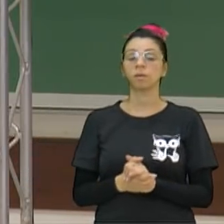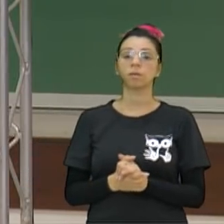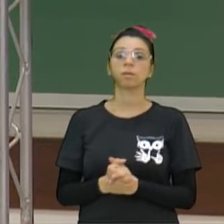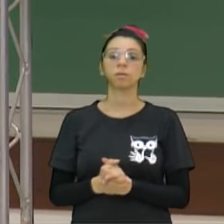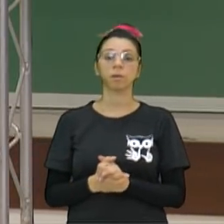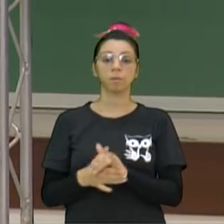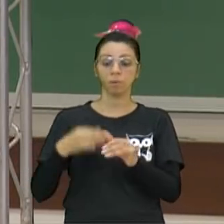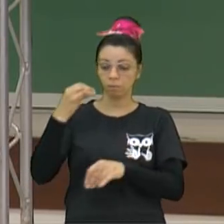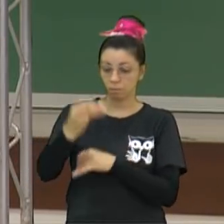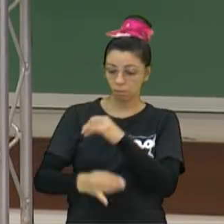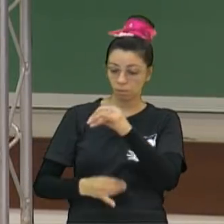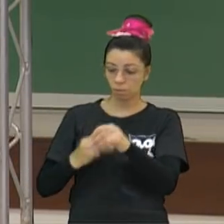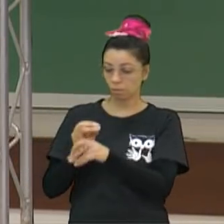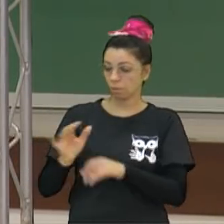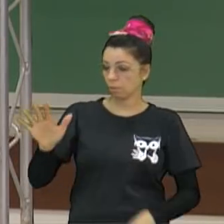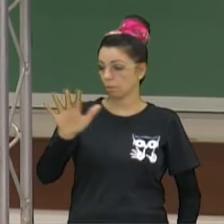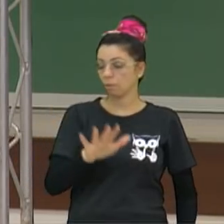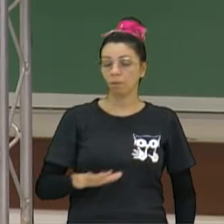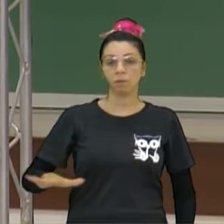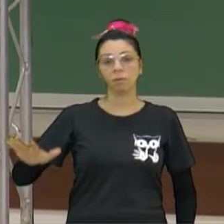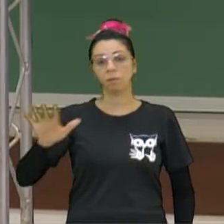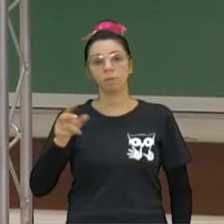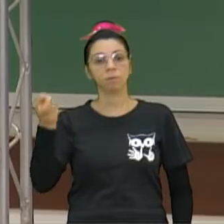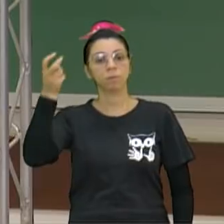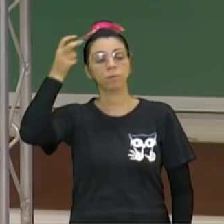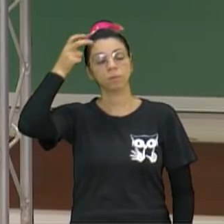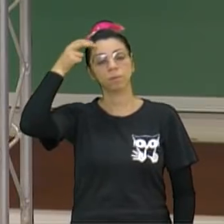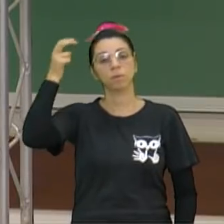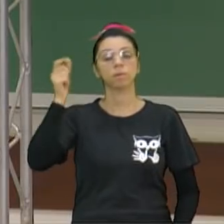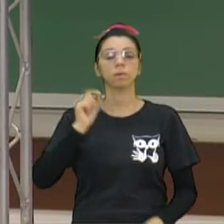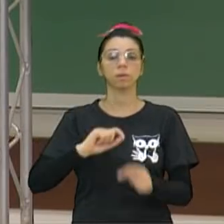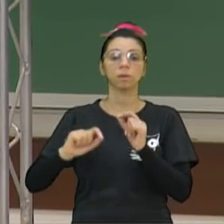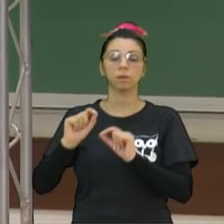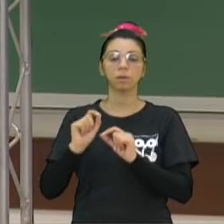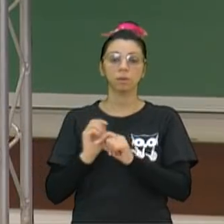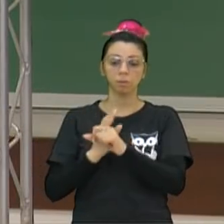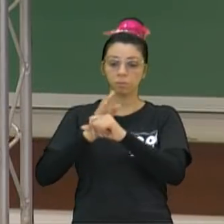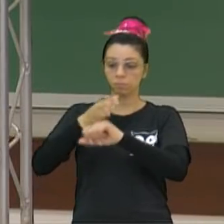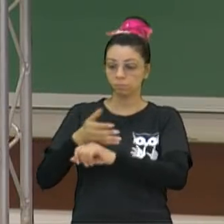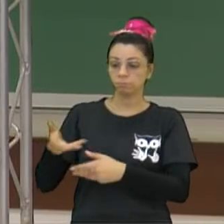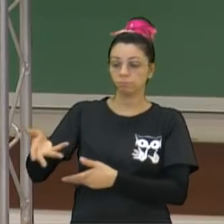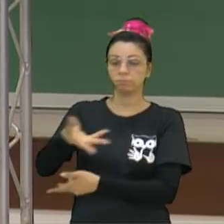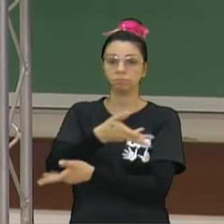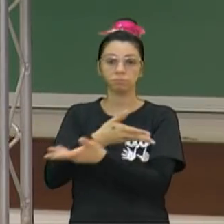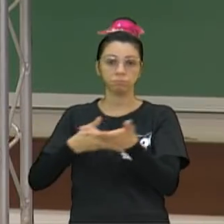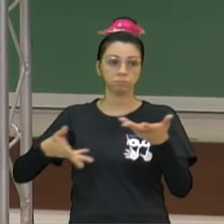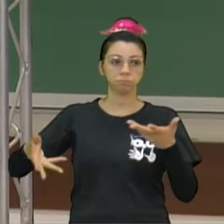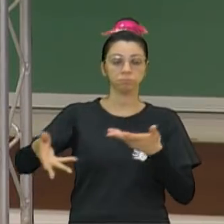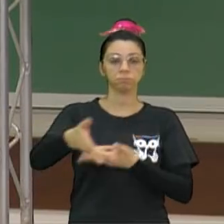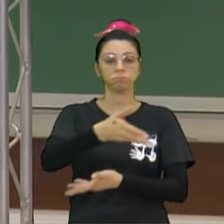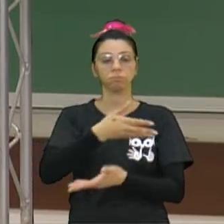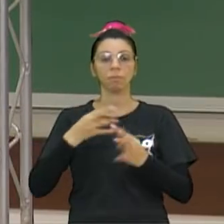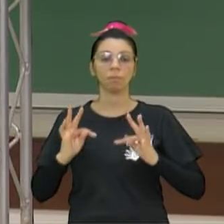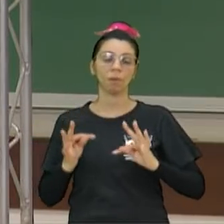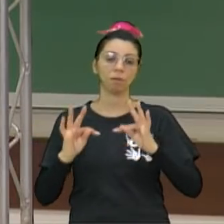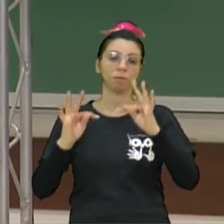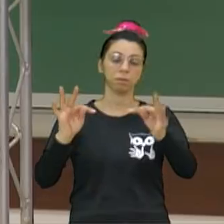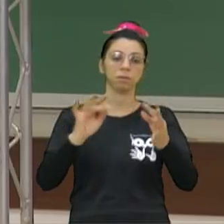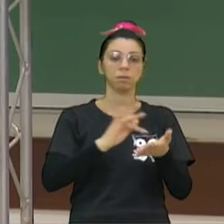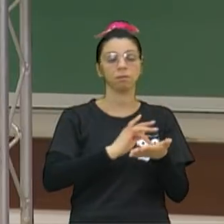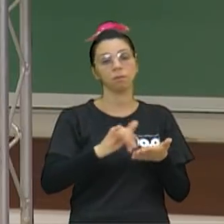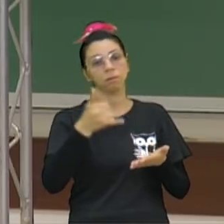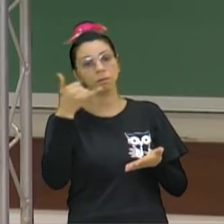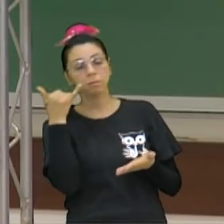Os espaços virtuais que permitem aí que quando a gente tem acesso aos equipamentos multimediativos, aos tablets,